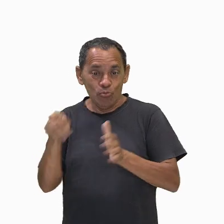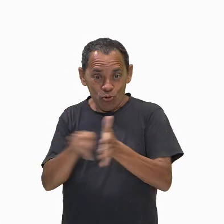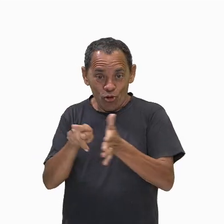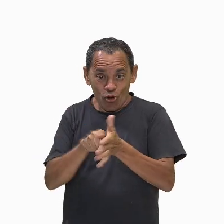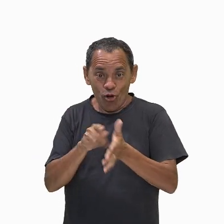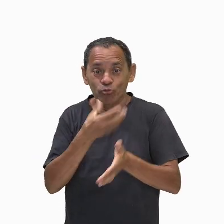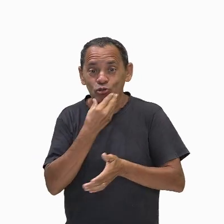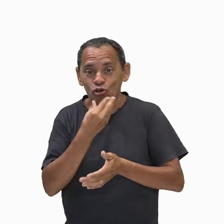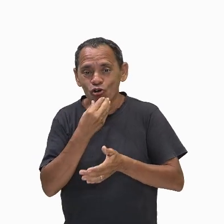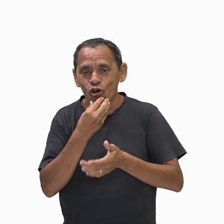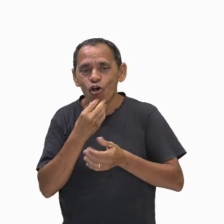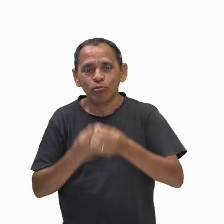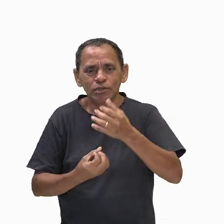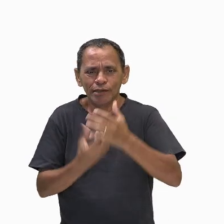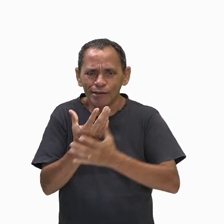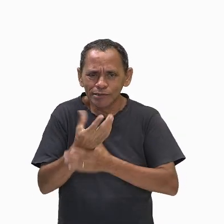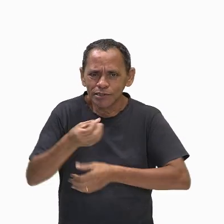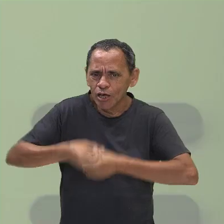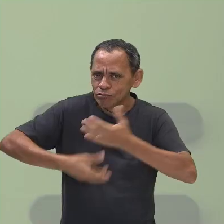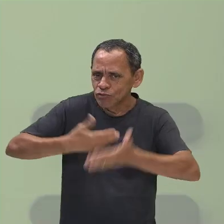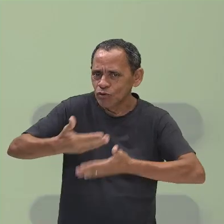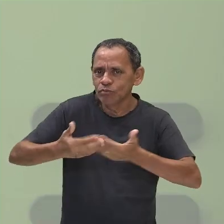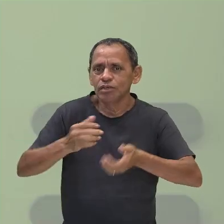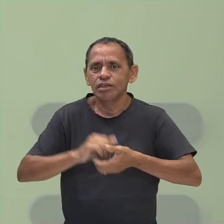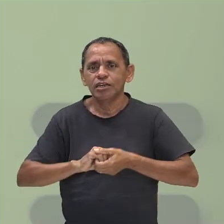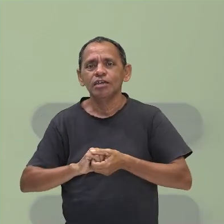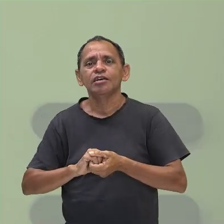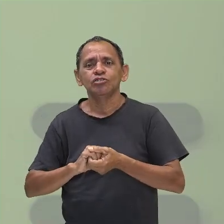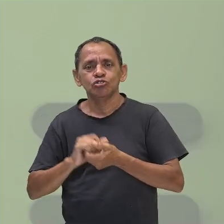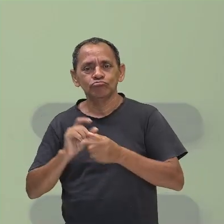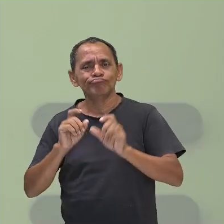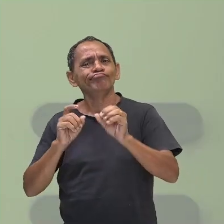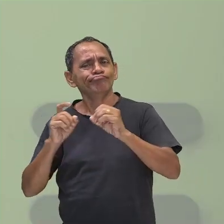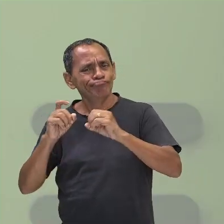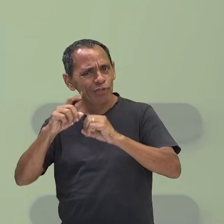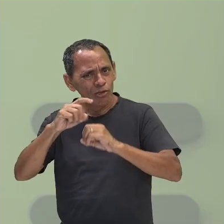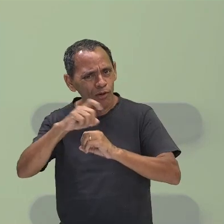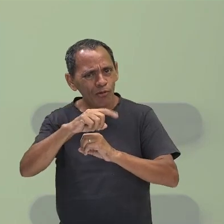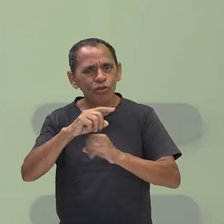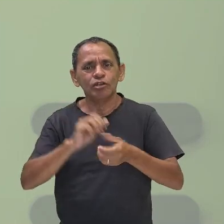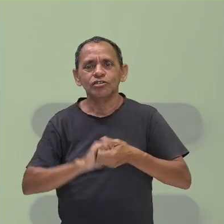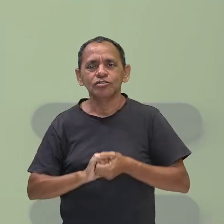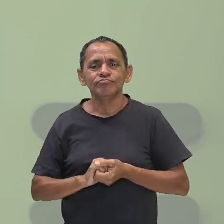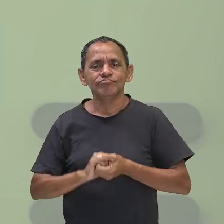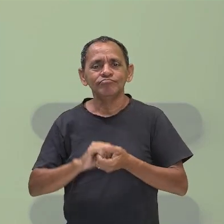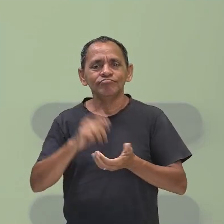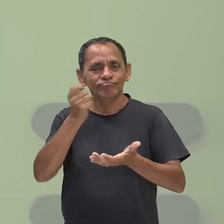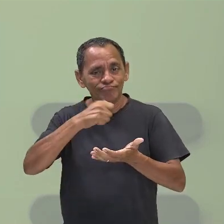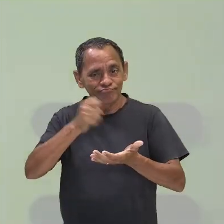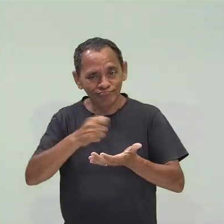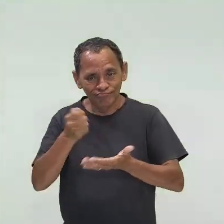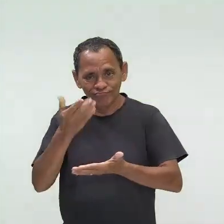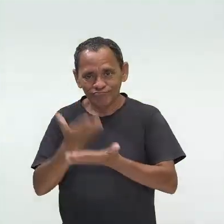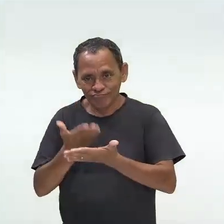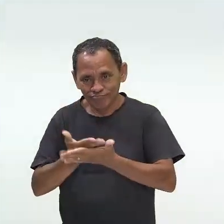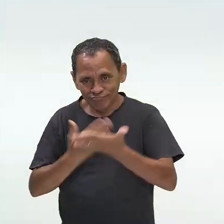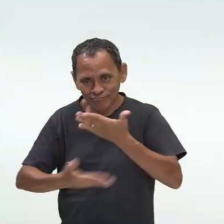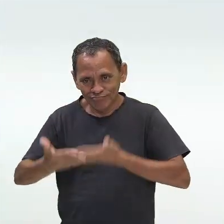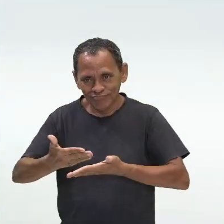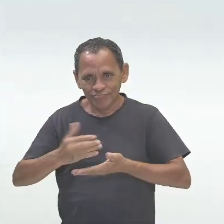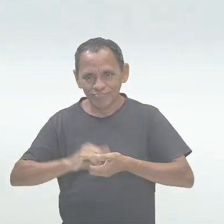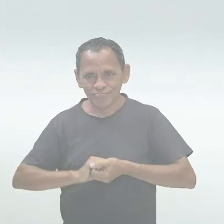dos espermatozoides. Então, caderno e caneta na mão e vamos para a nossa aula.